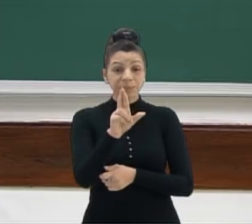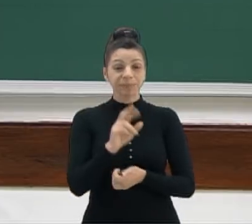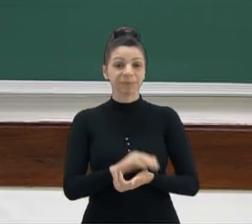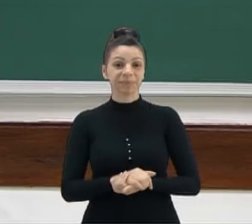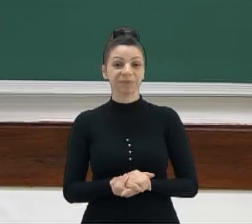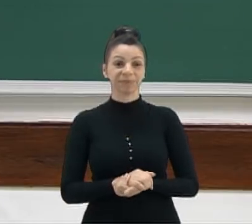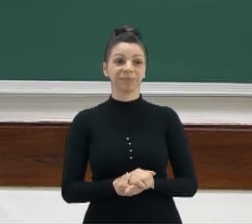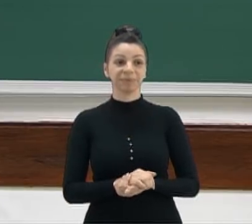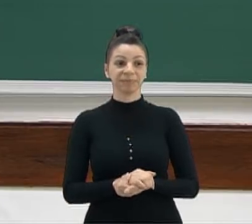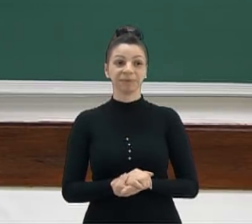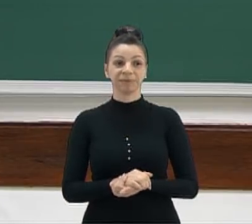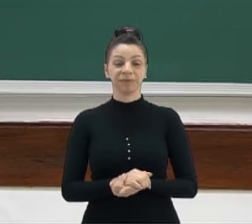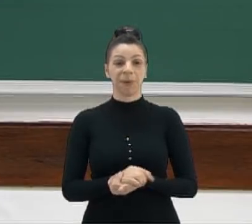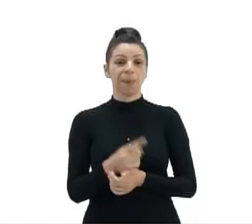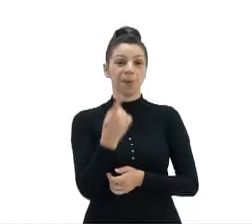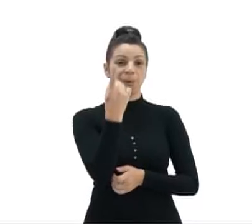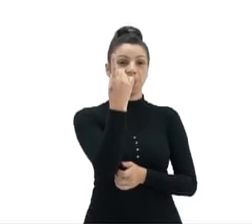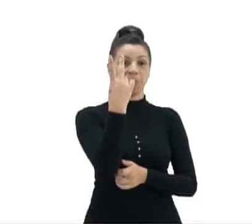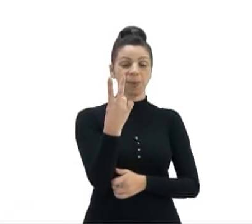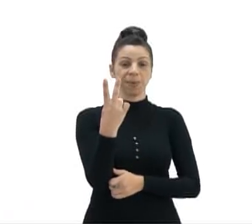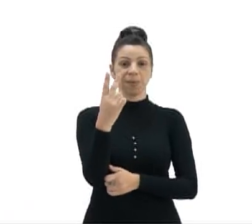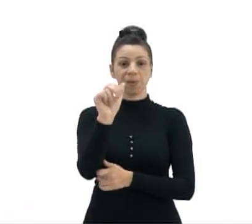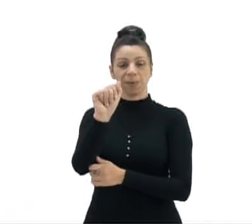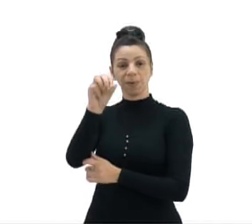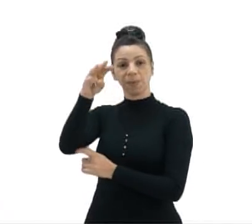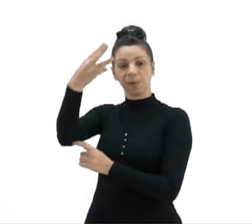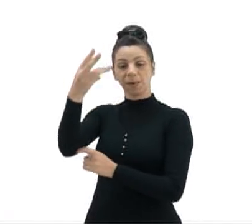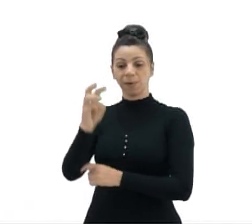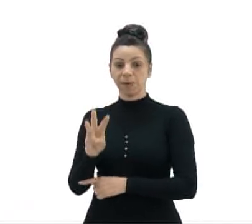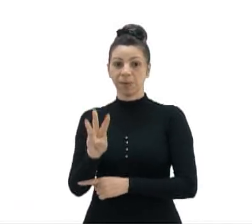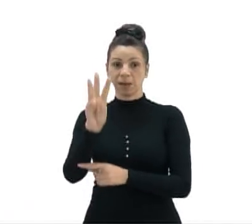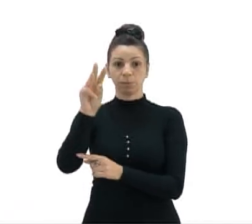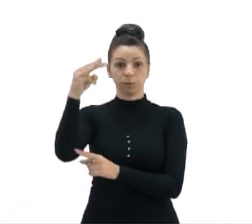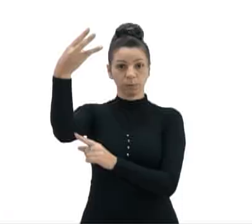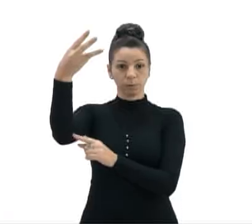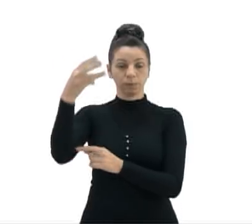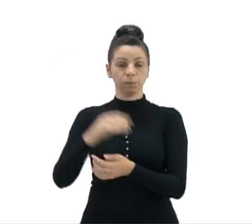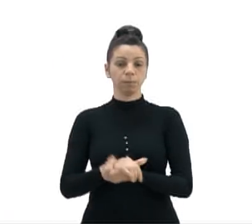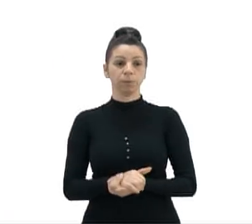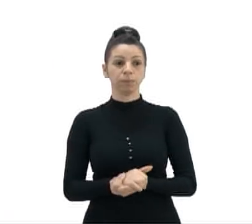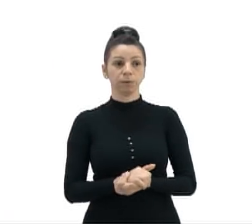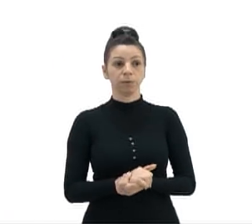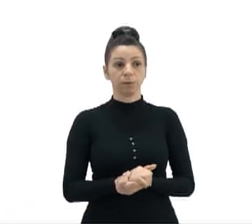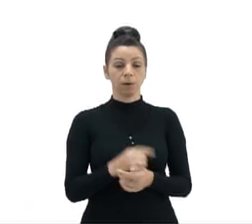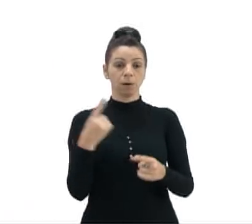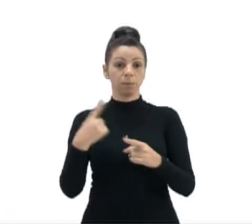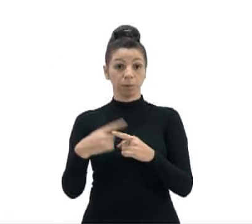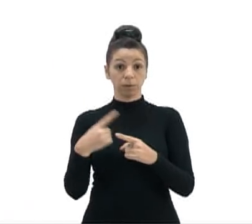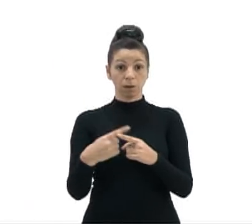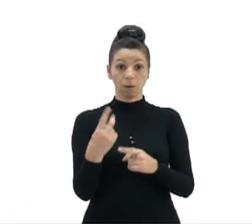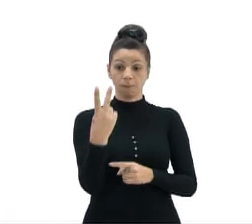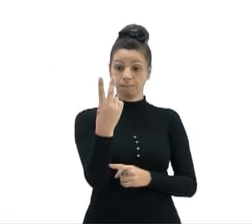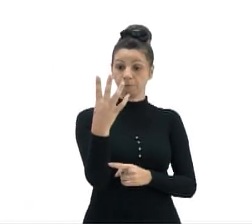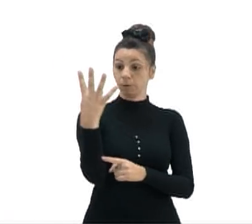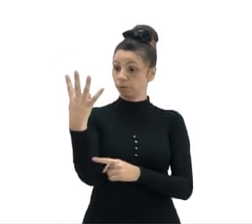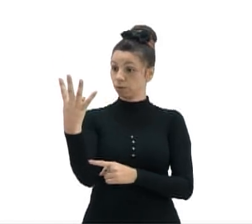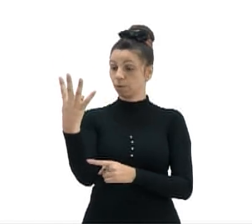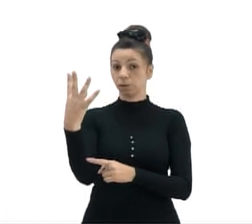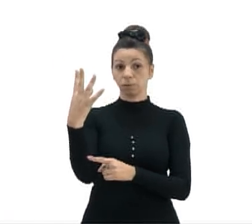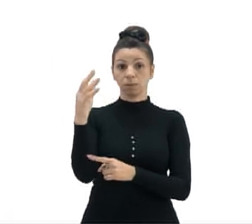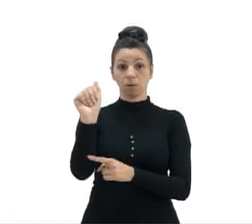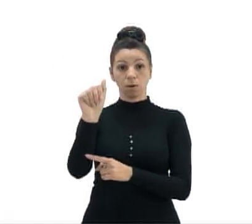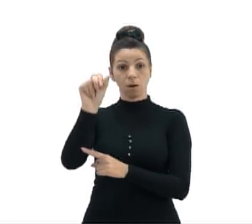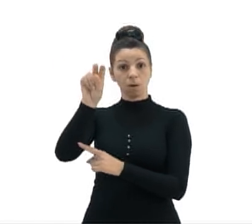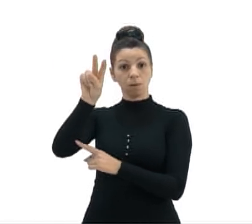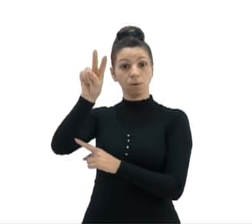lá, 12 ao quadrado w ao cubo, porque eu peguei o 24 ao quadrado